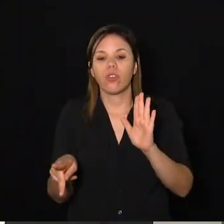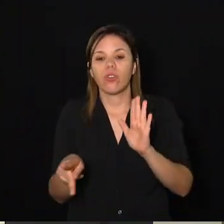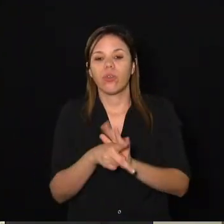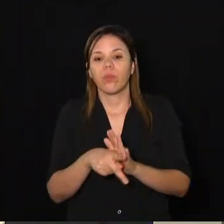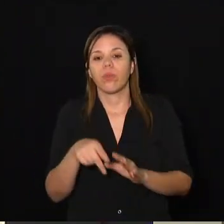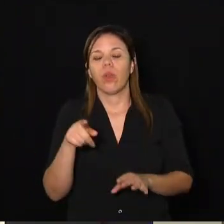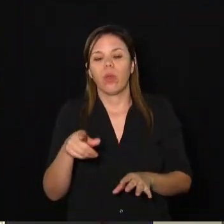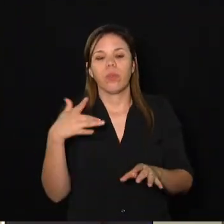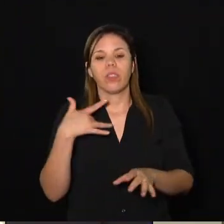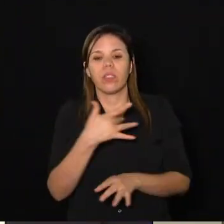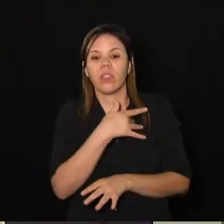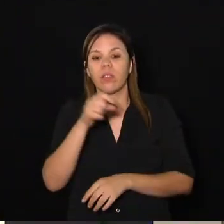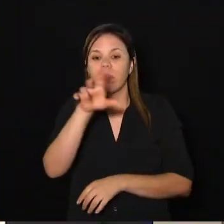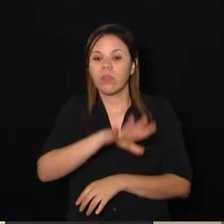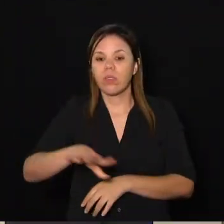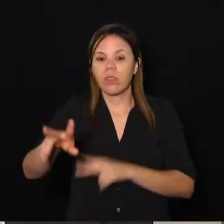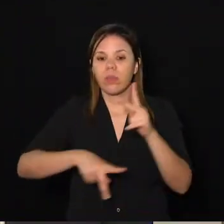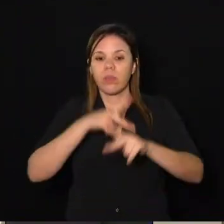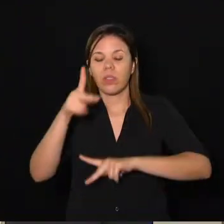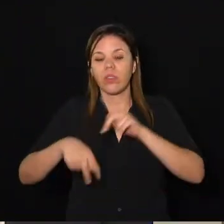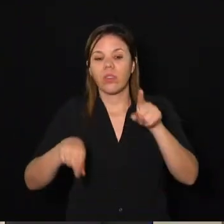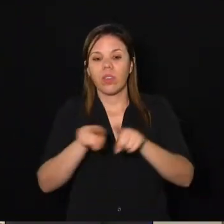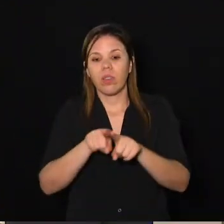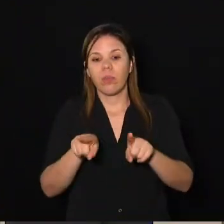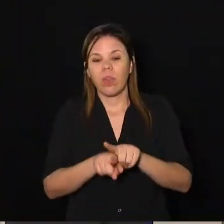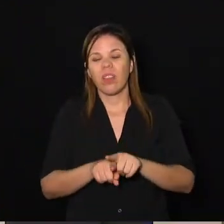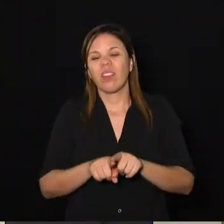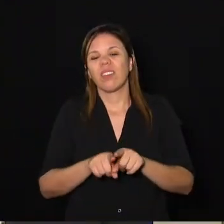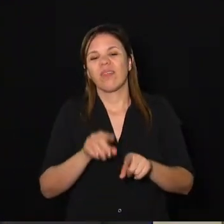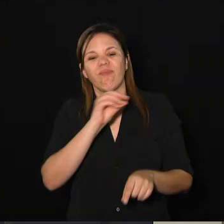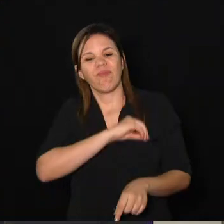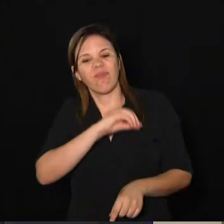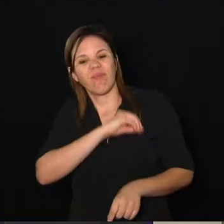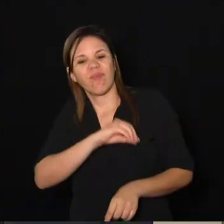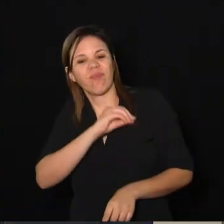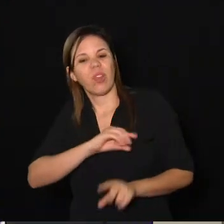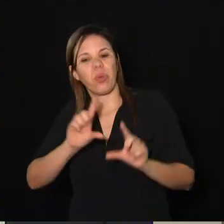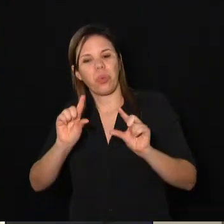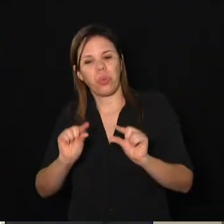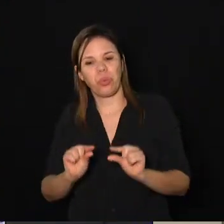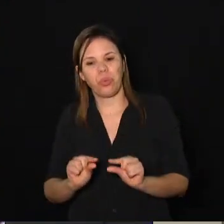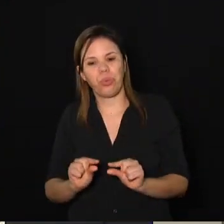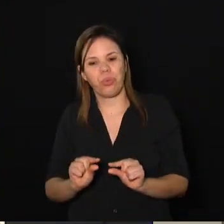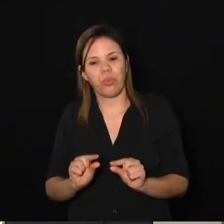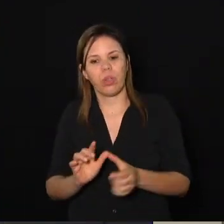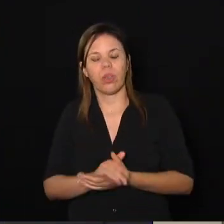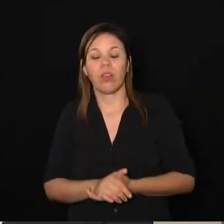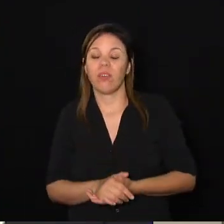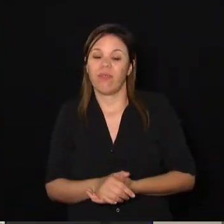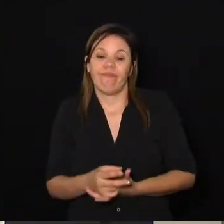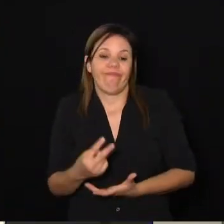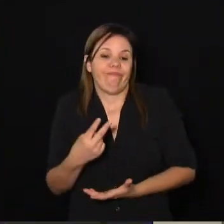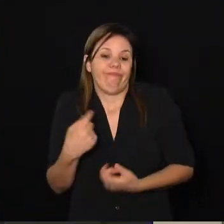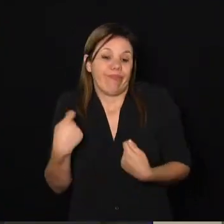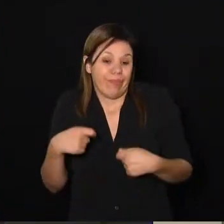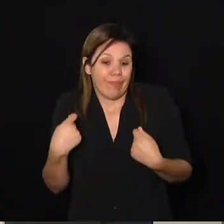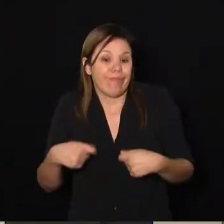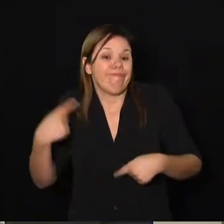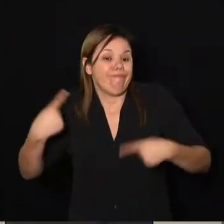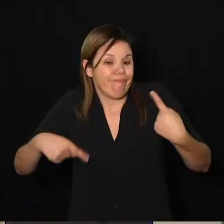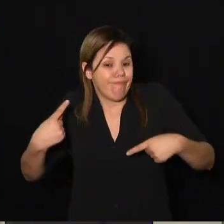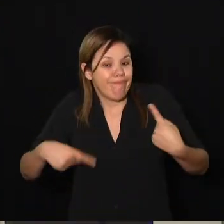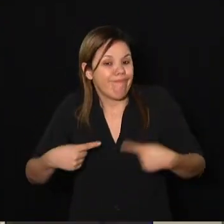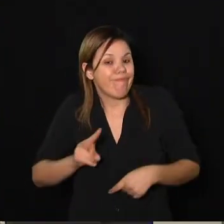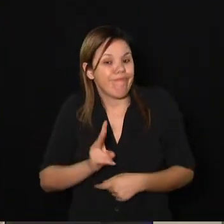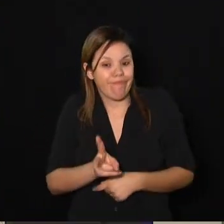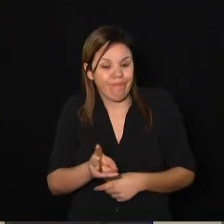as pessoas em gerais principalmente as de baixa renda então eu considero que é indiscutível a nossa necessidade da